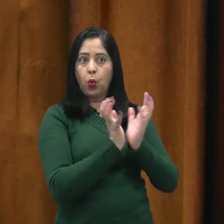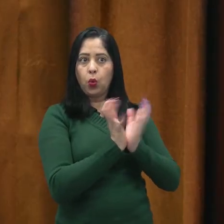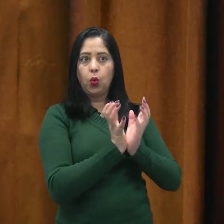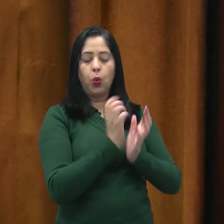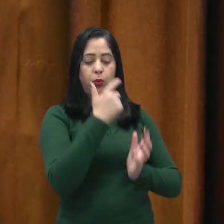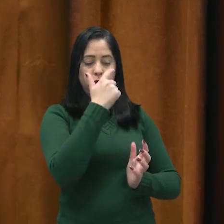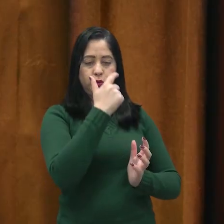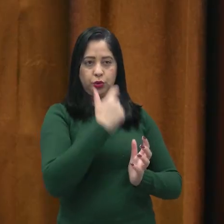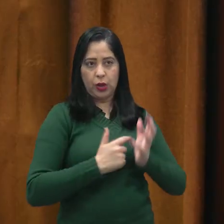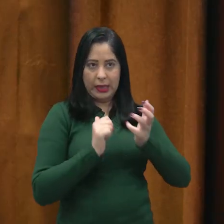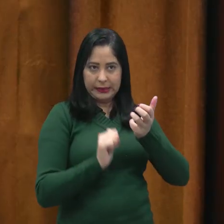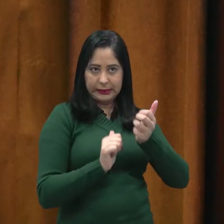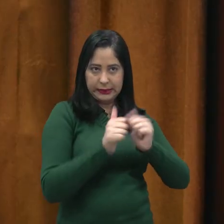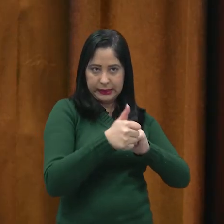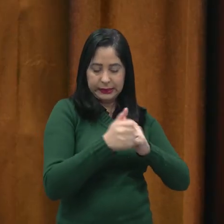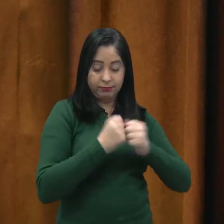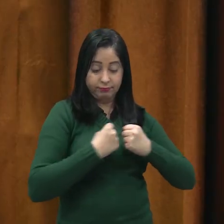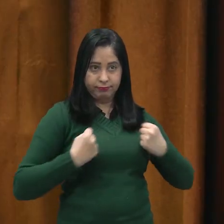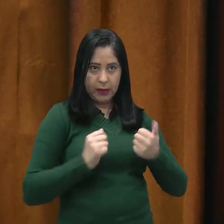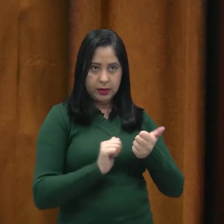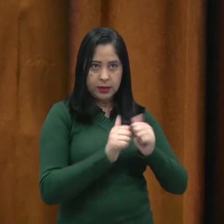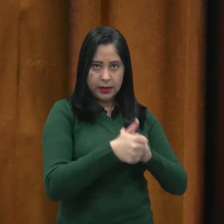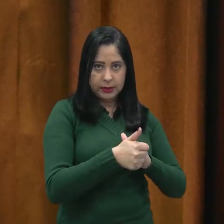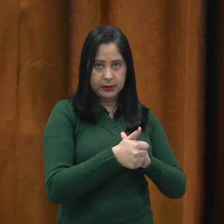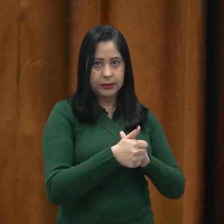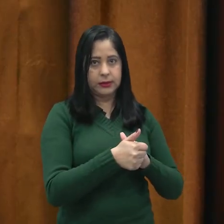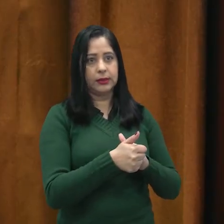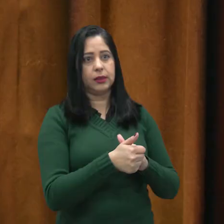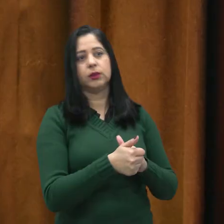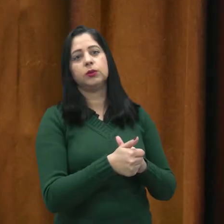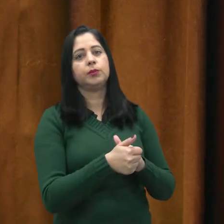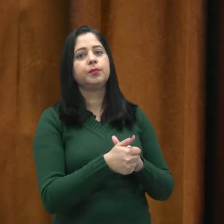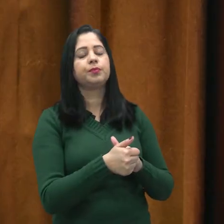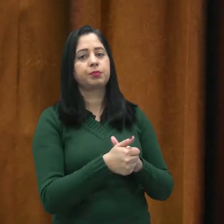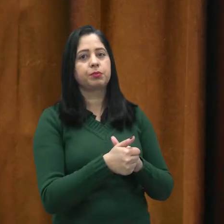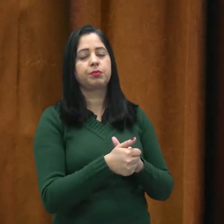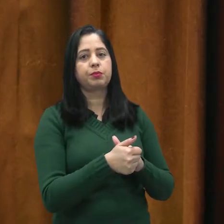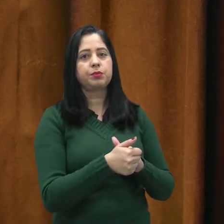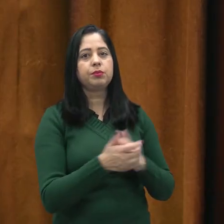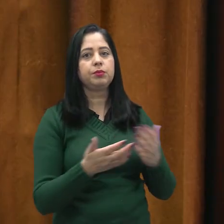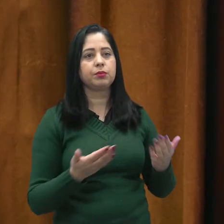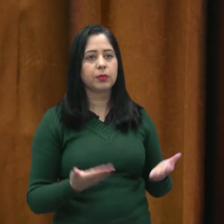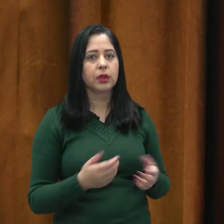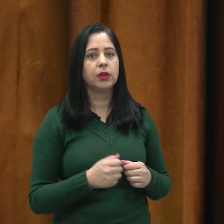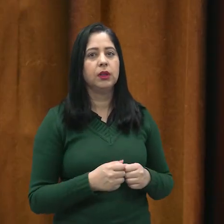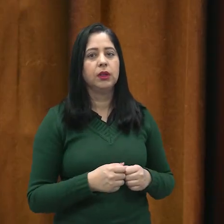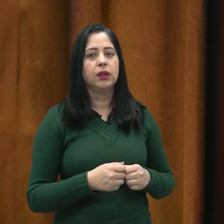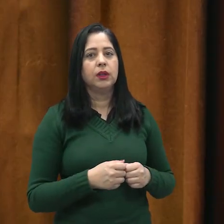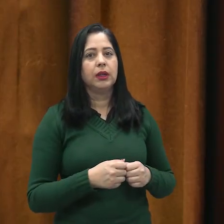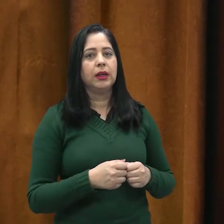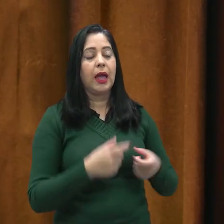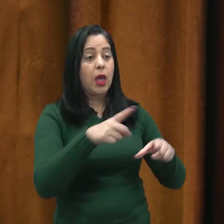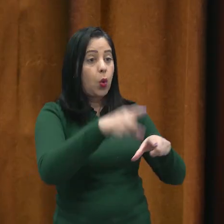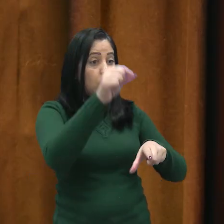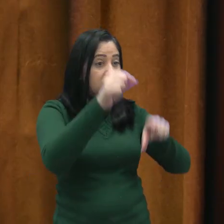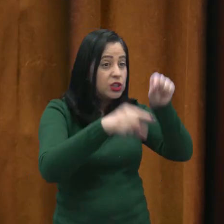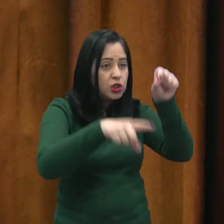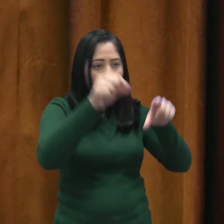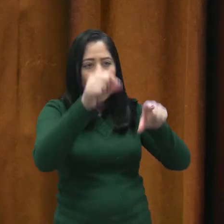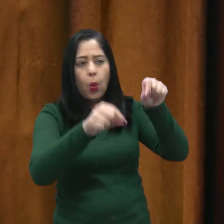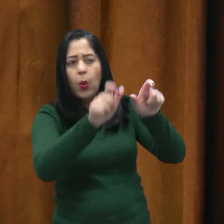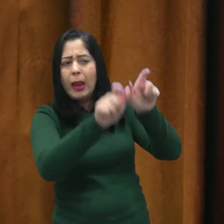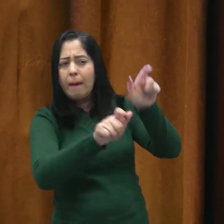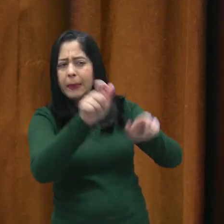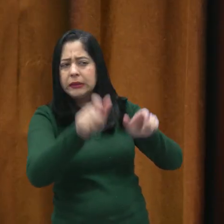modalidades, que é uma fase de formação de atletas, não só para ser um atleta, para a